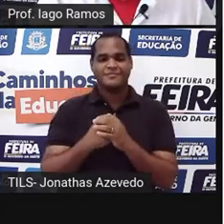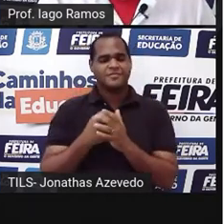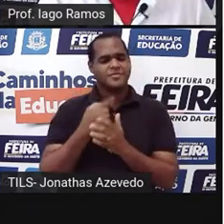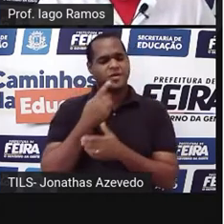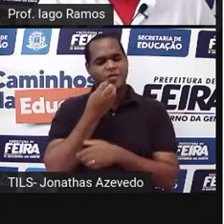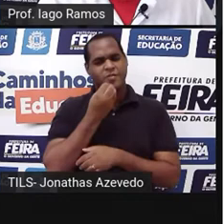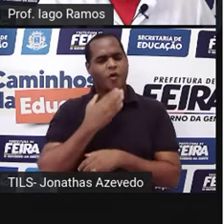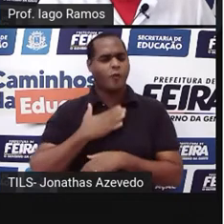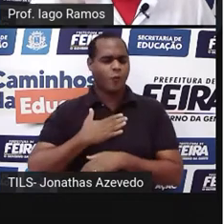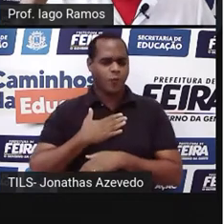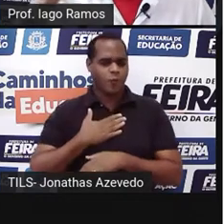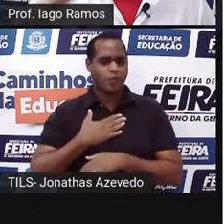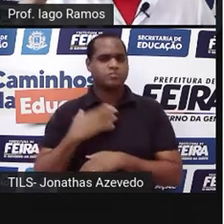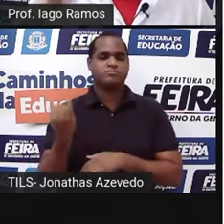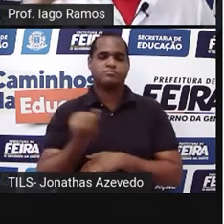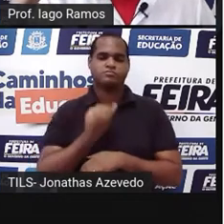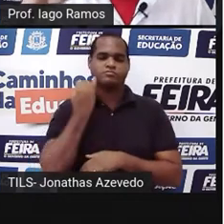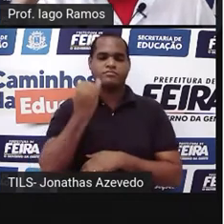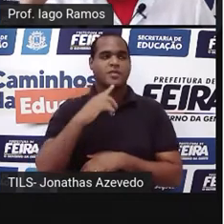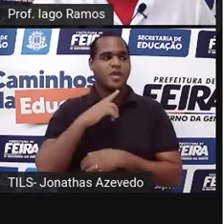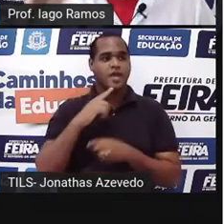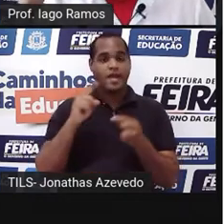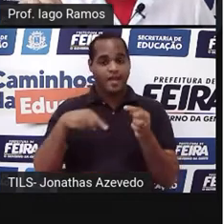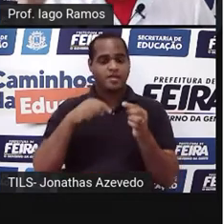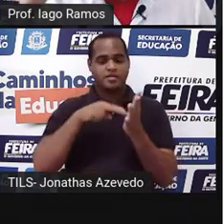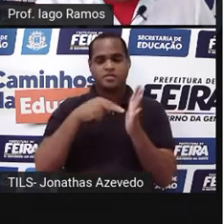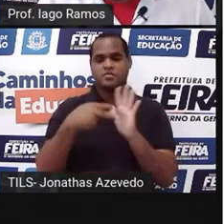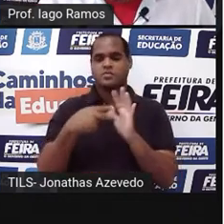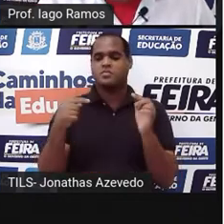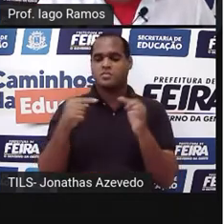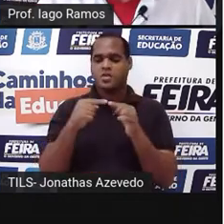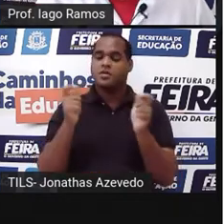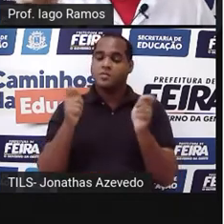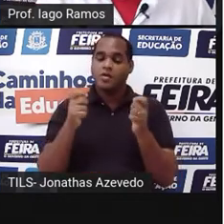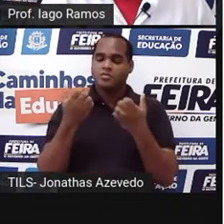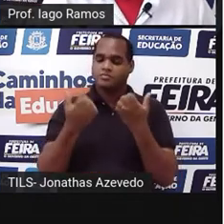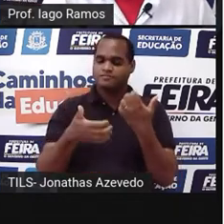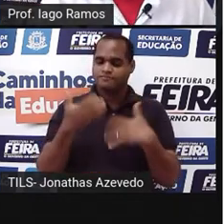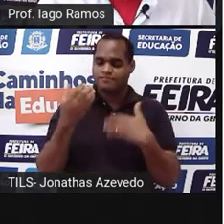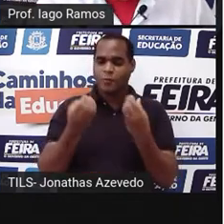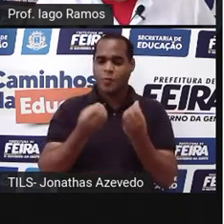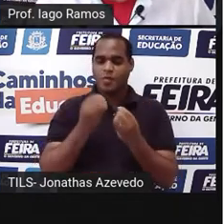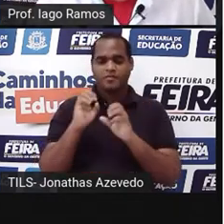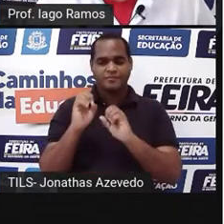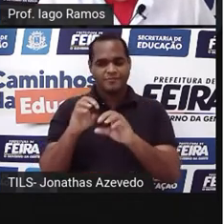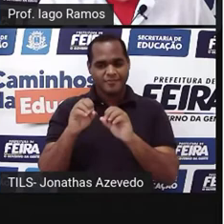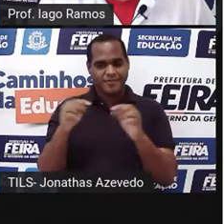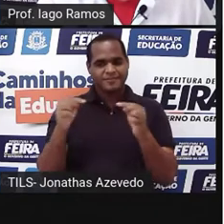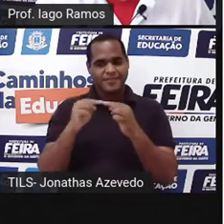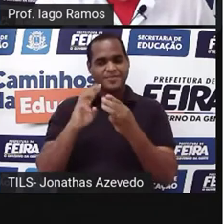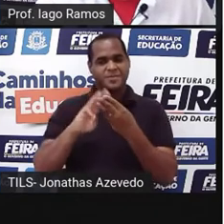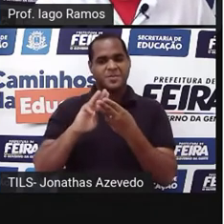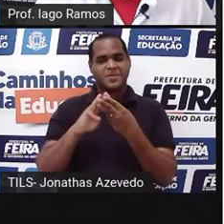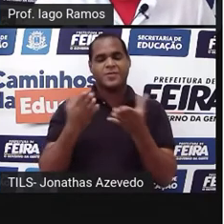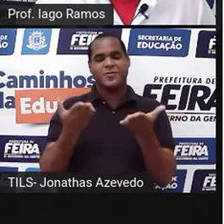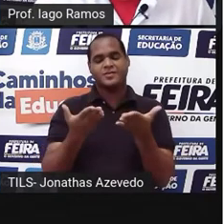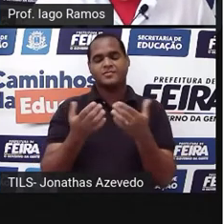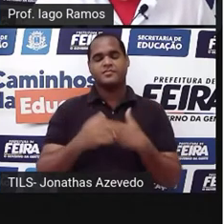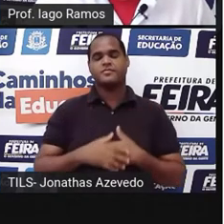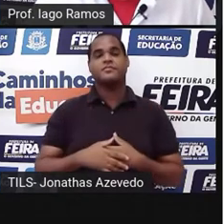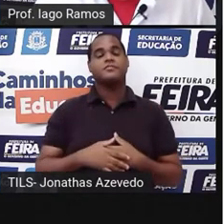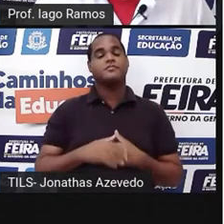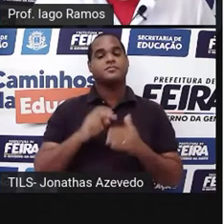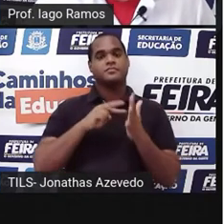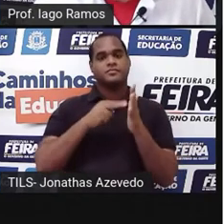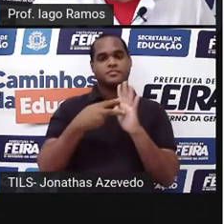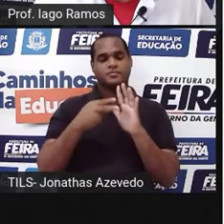achei muito interessante e esse significado vai servir para nossa aula aqui de matemática. Olha só. O